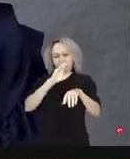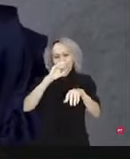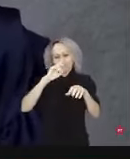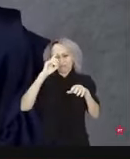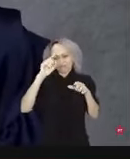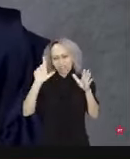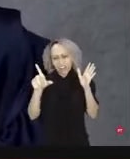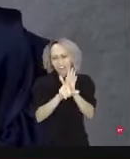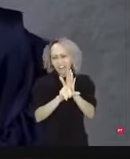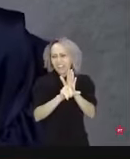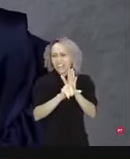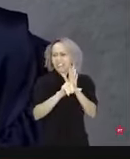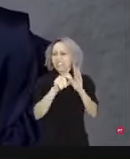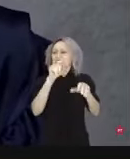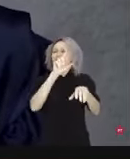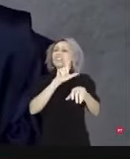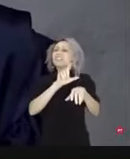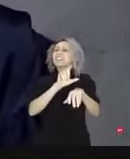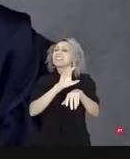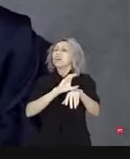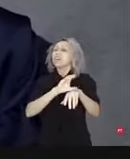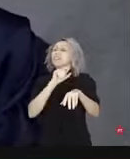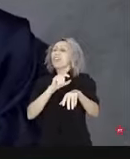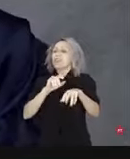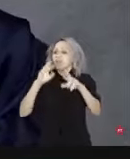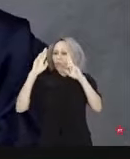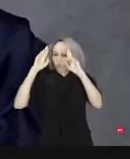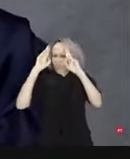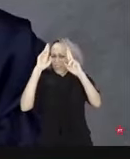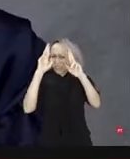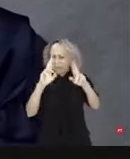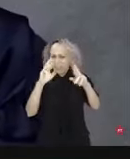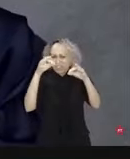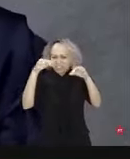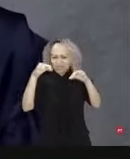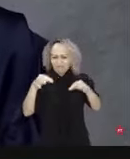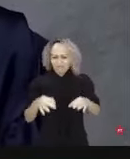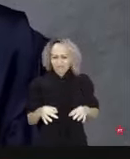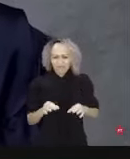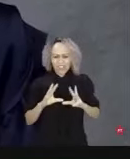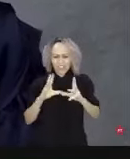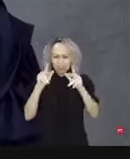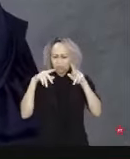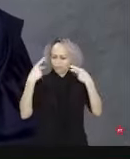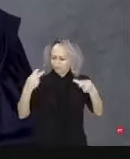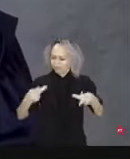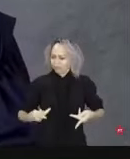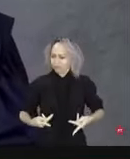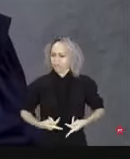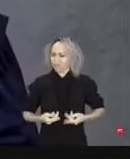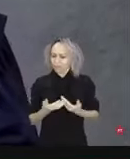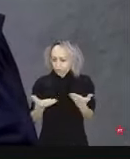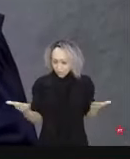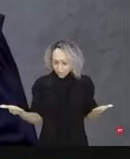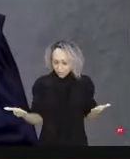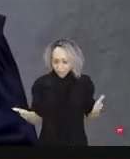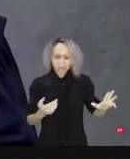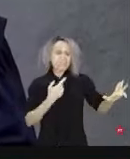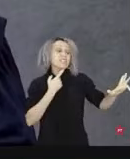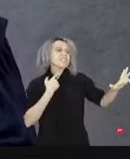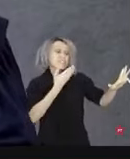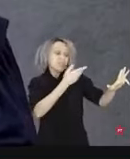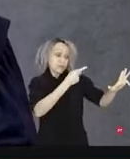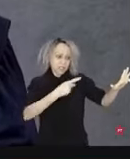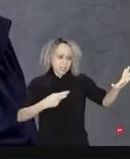respeito à dignidade humana. Desejo ao presidente eleito Luiz Inácio Lula da Silva e